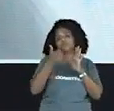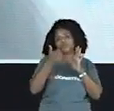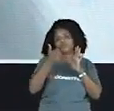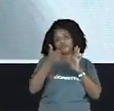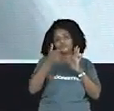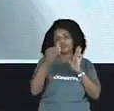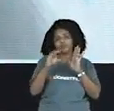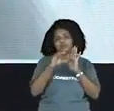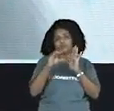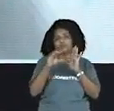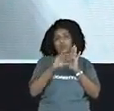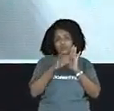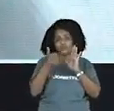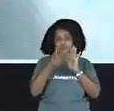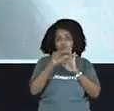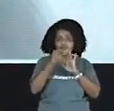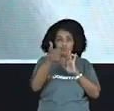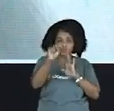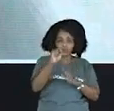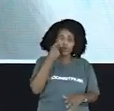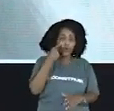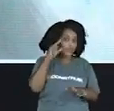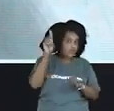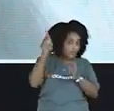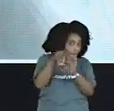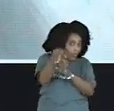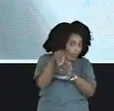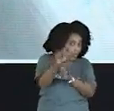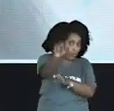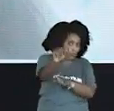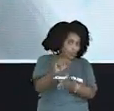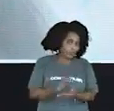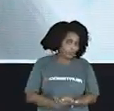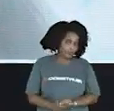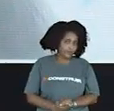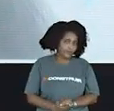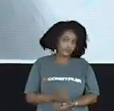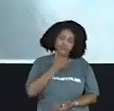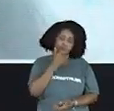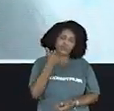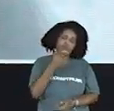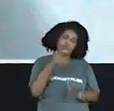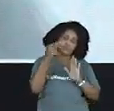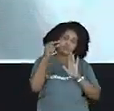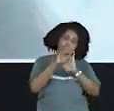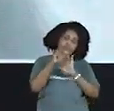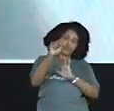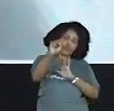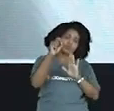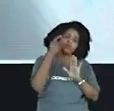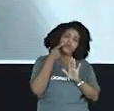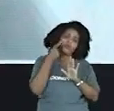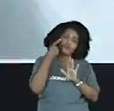ó olha que acontece aqui olha orientação do Senhor a 12 8 desculpa 12/8 diz